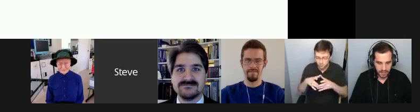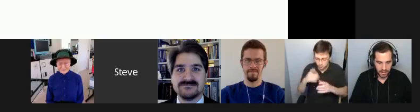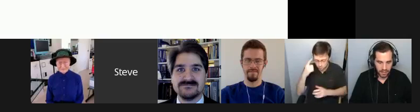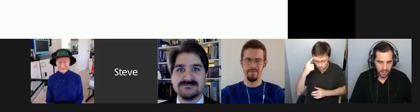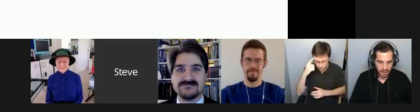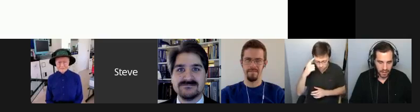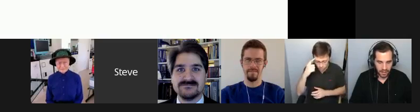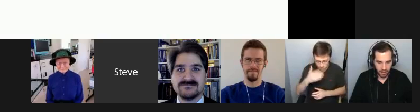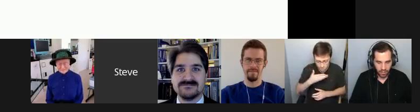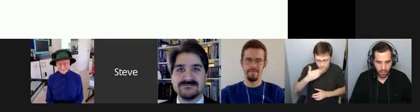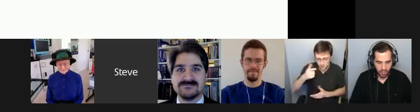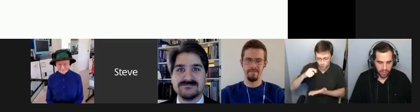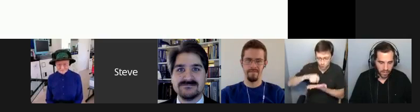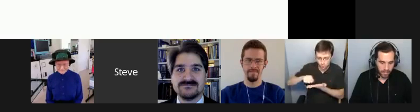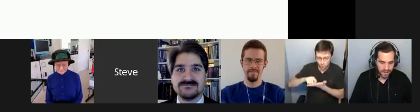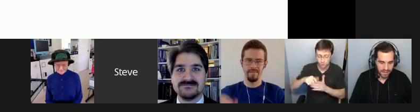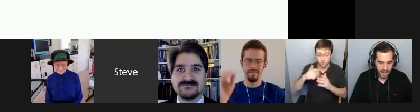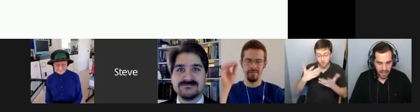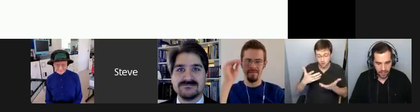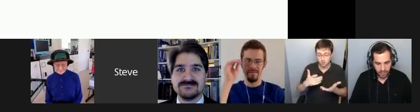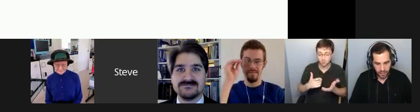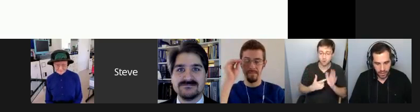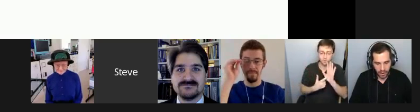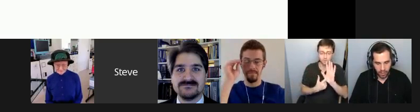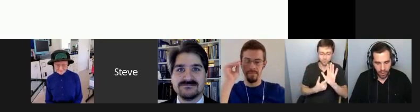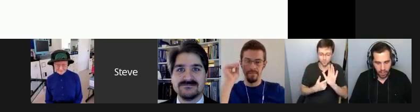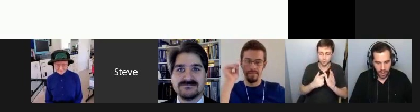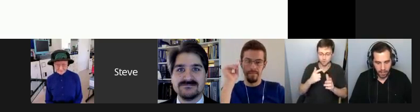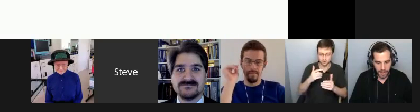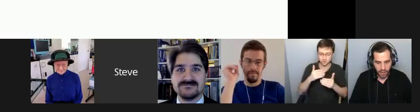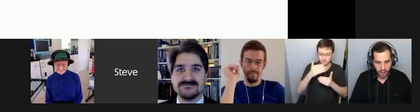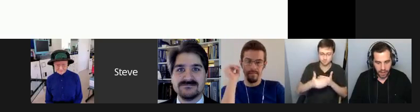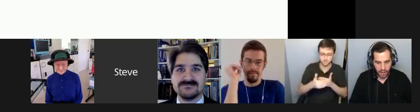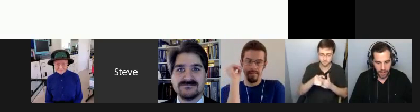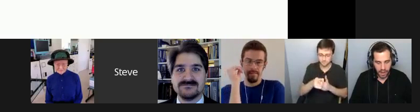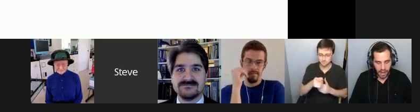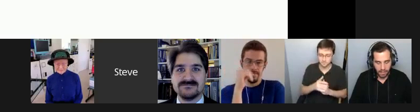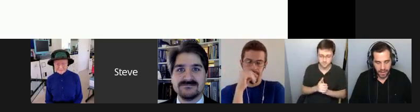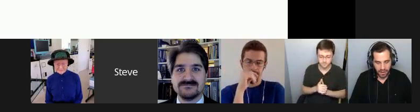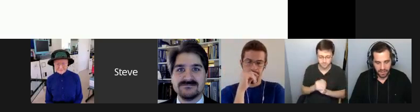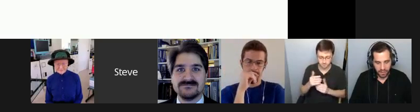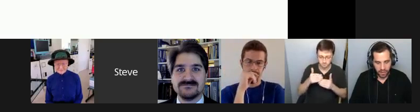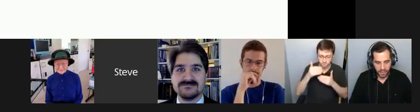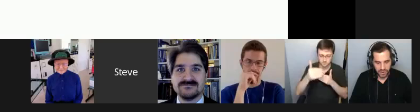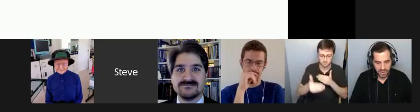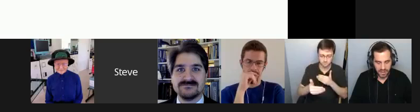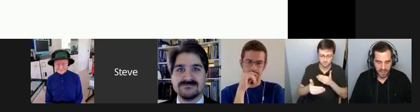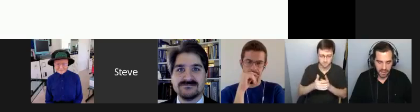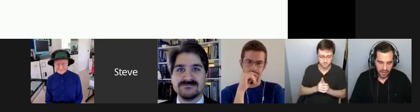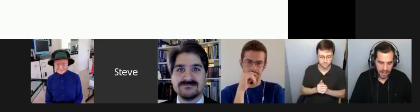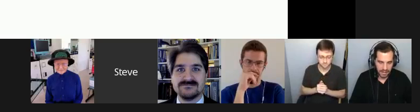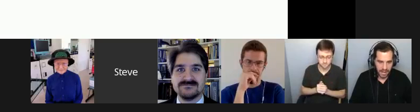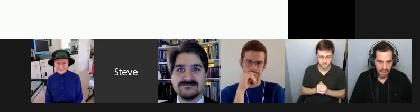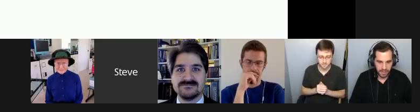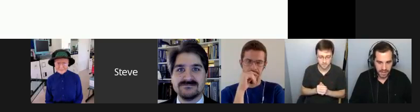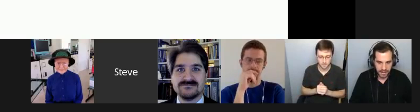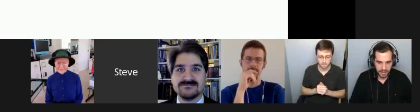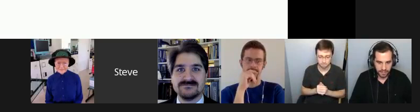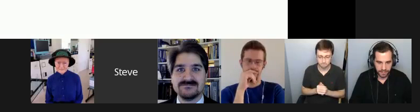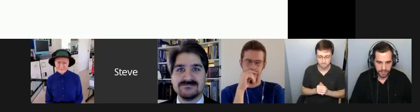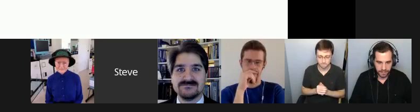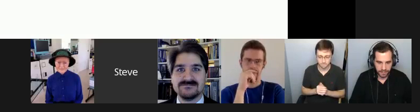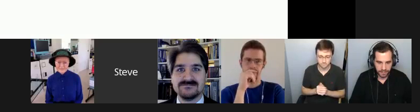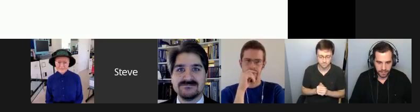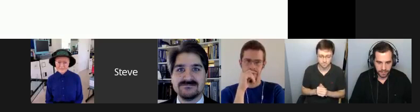sinais, né? Então como foi pensado, qual a melhor forma de escrita. Next slide,